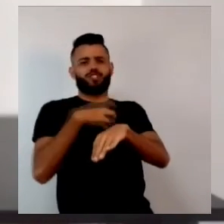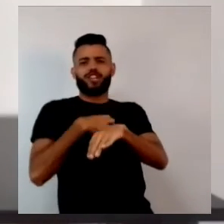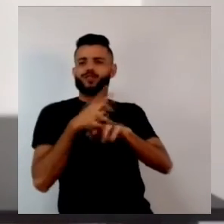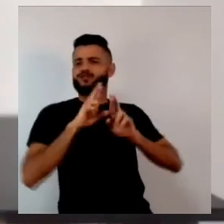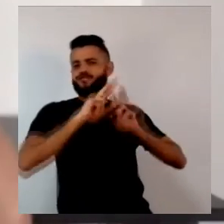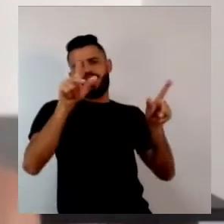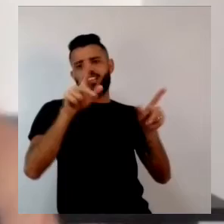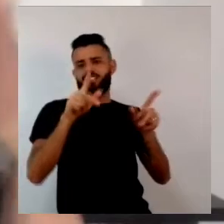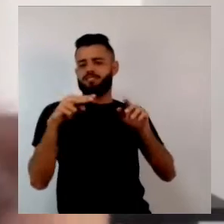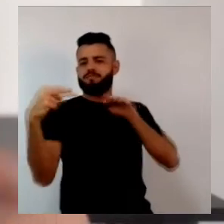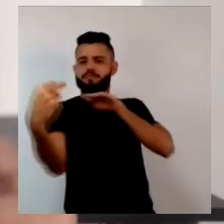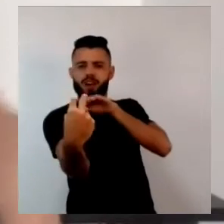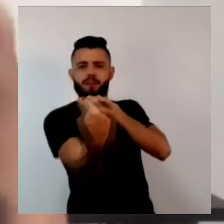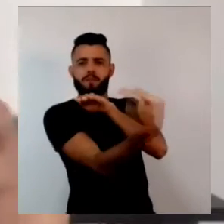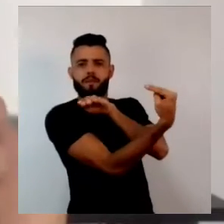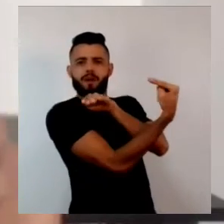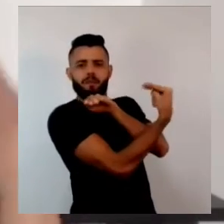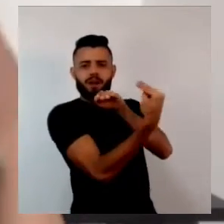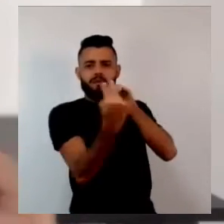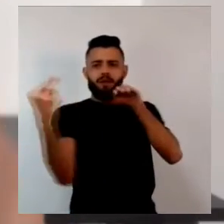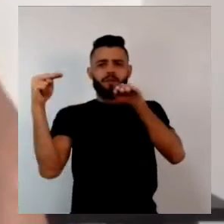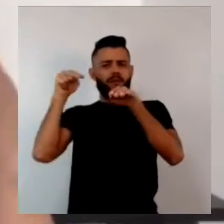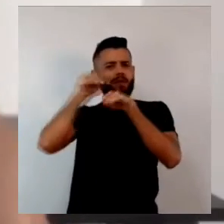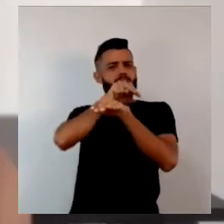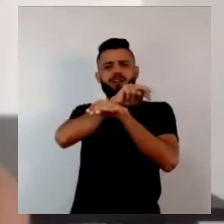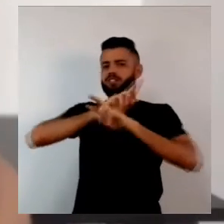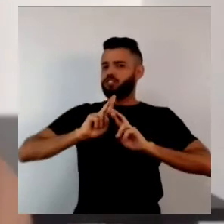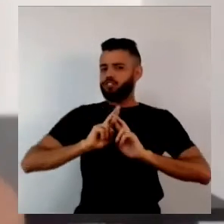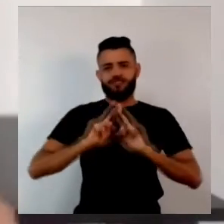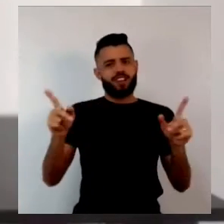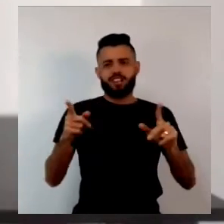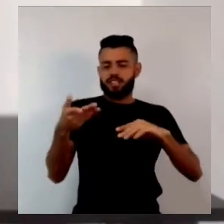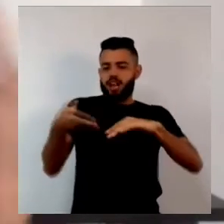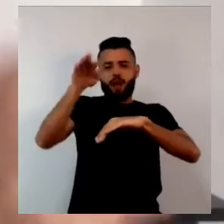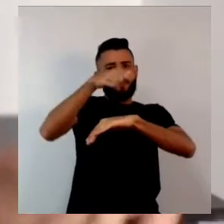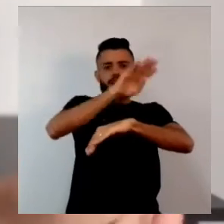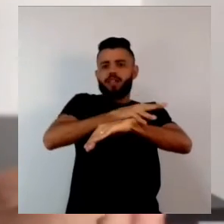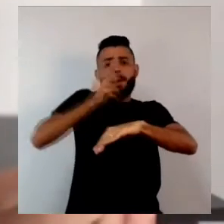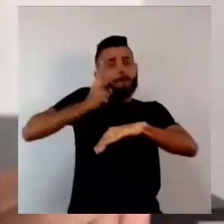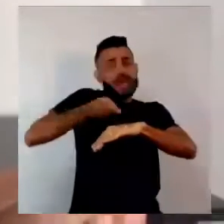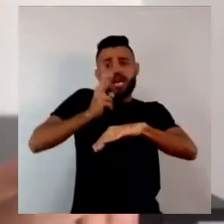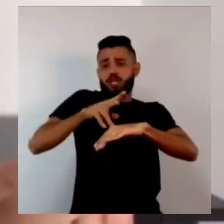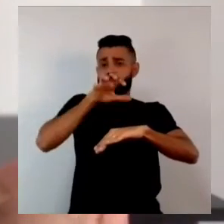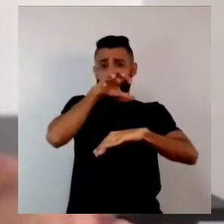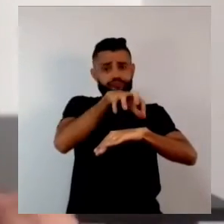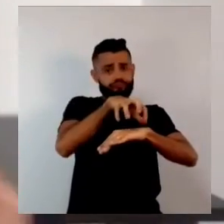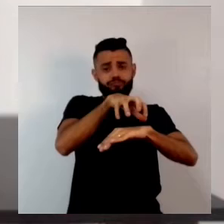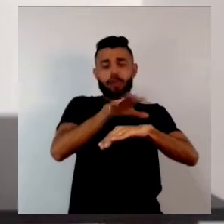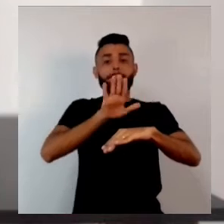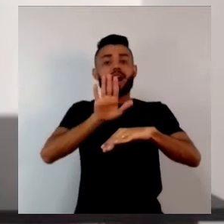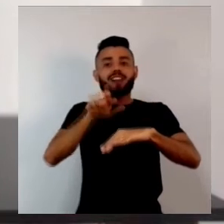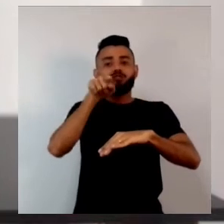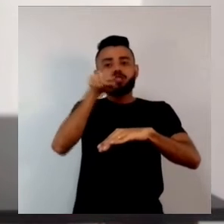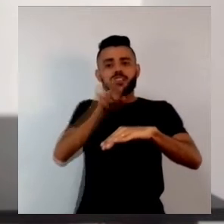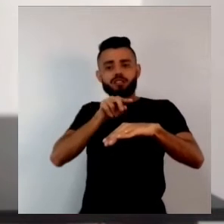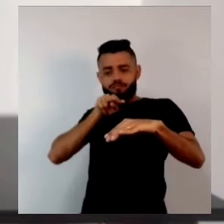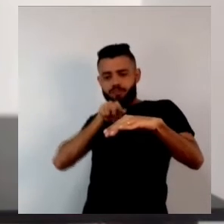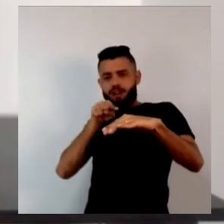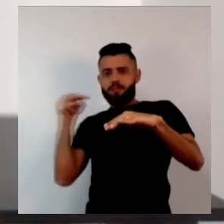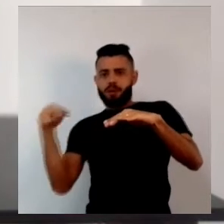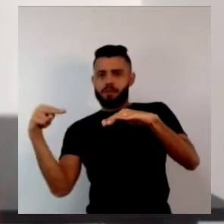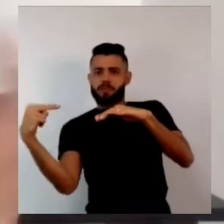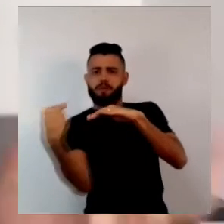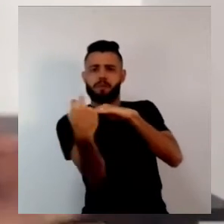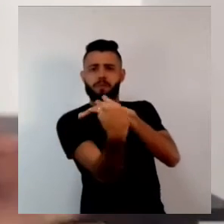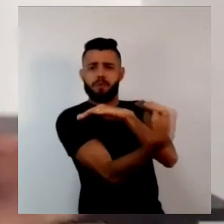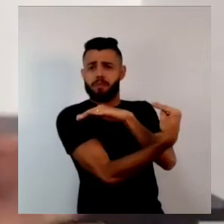Morro Dois Irmãos, é o mesmo monolito de pedra, ele não deixou de ser o que ele é. Só que você está enxergando ele de modo diferente. E não é diferente com a imprensa.